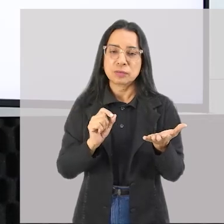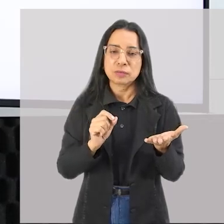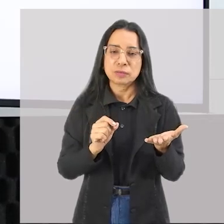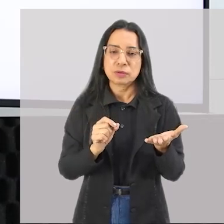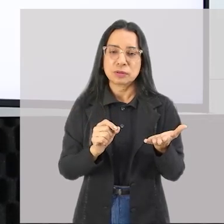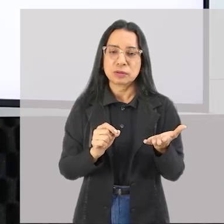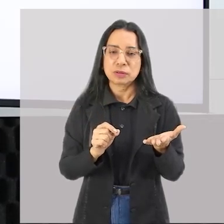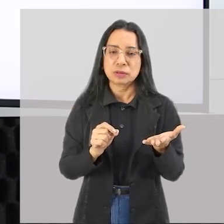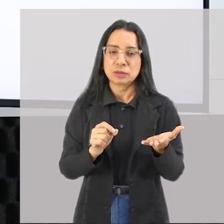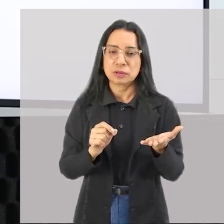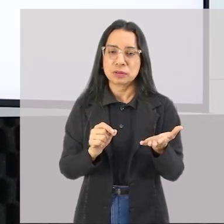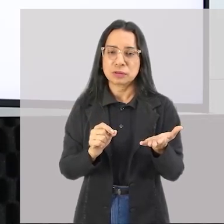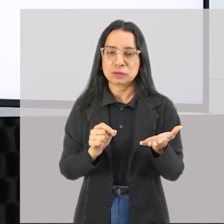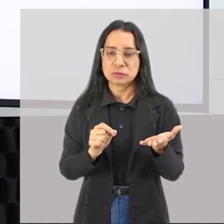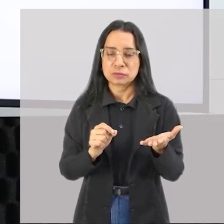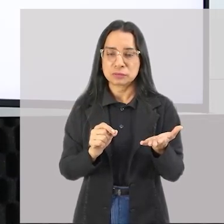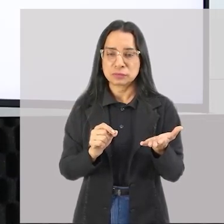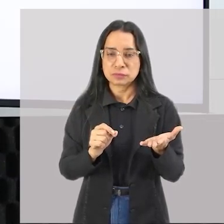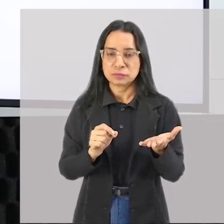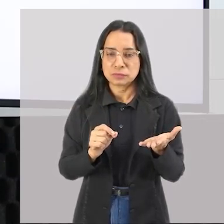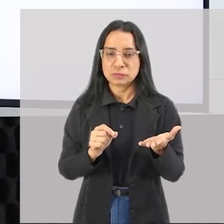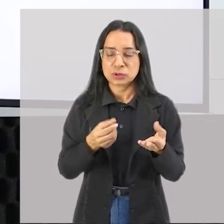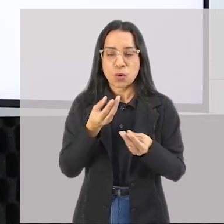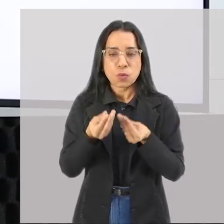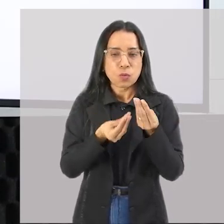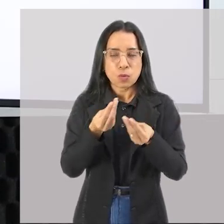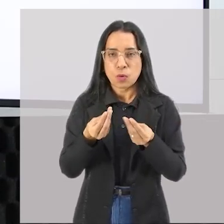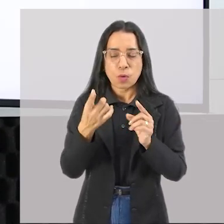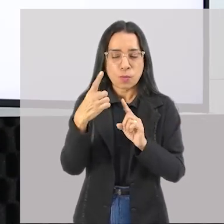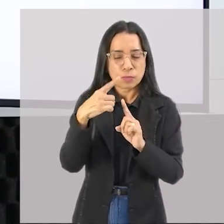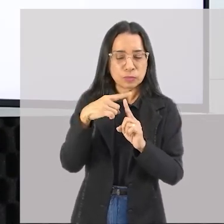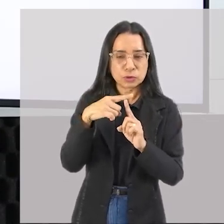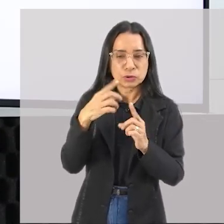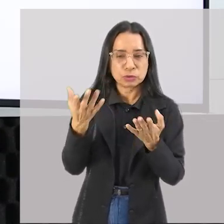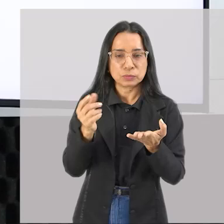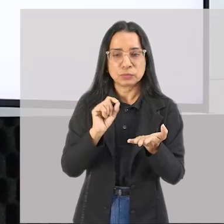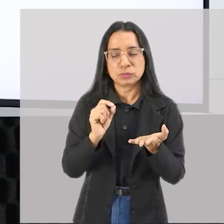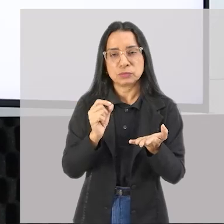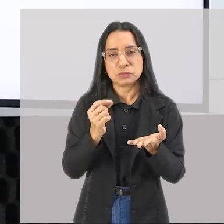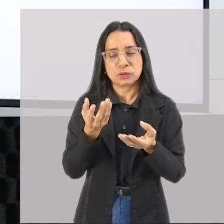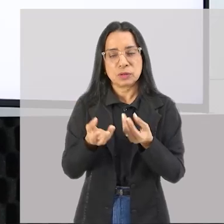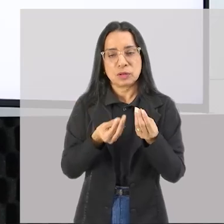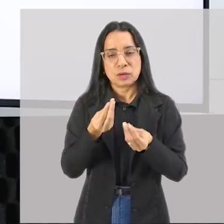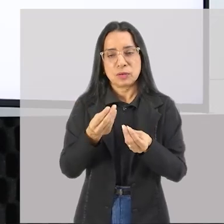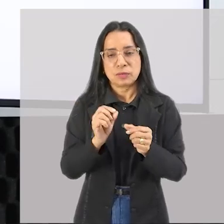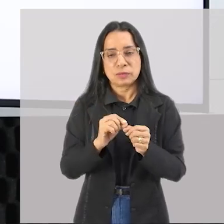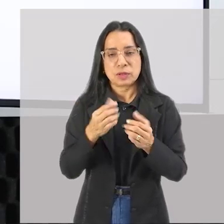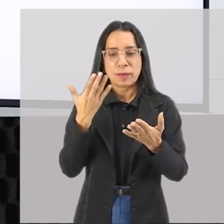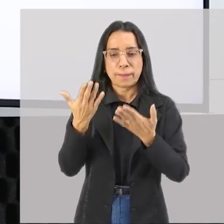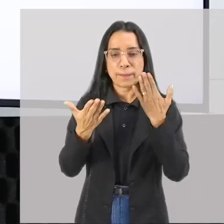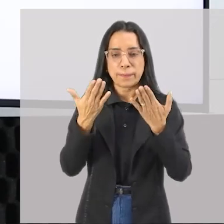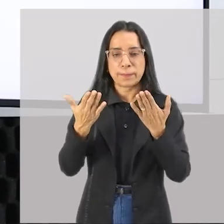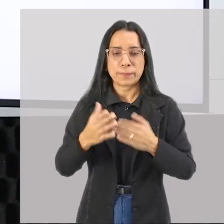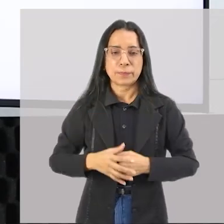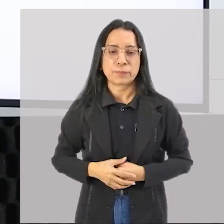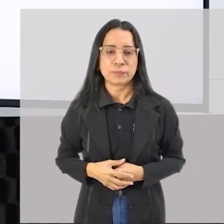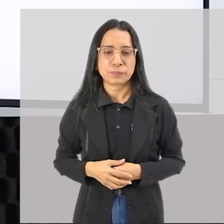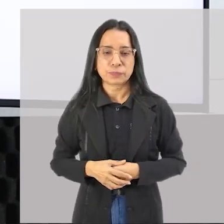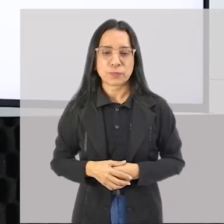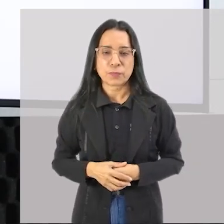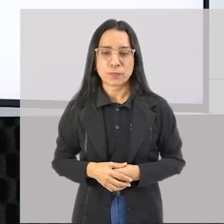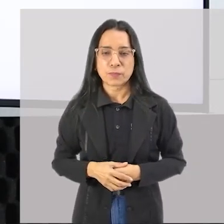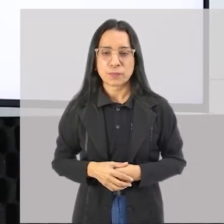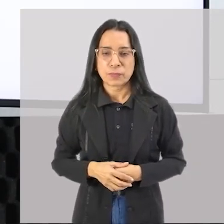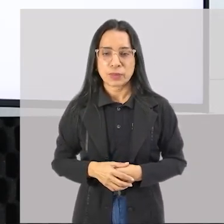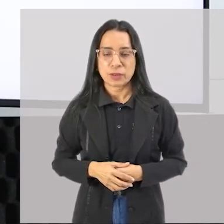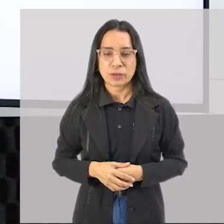diz like this, assim como, ou tipo assim, é uma forma de você fazer comparação. I